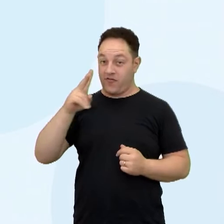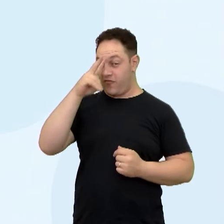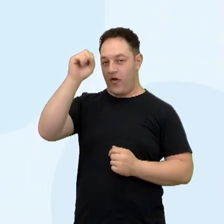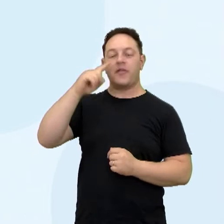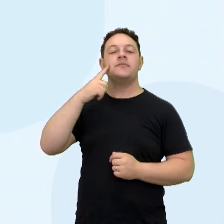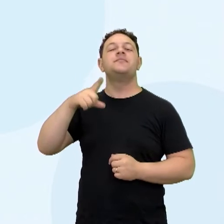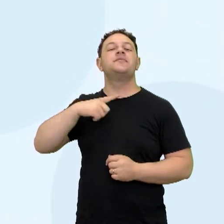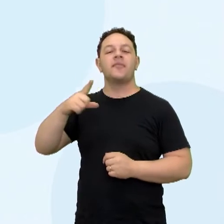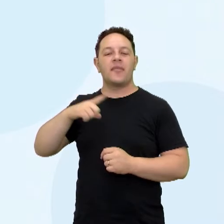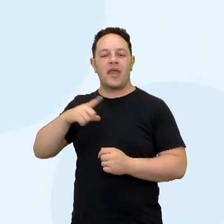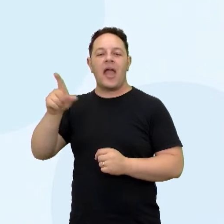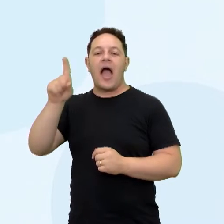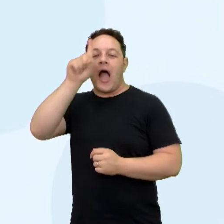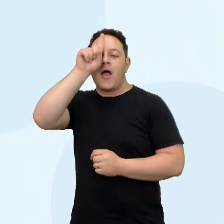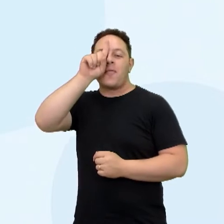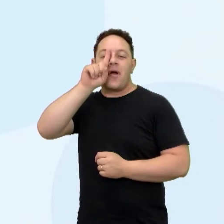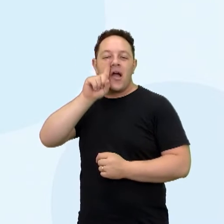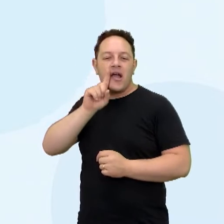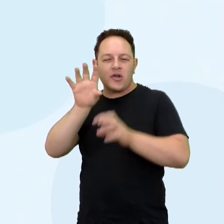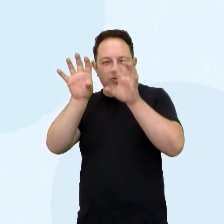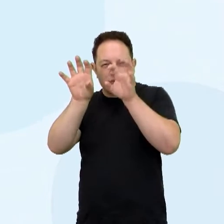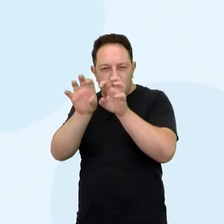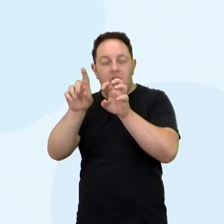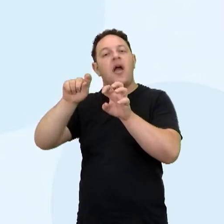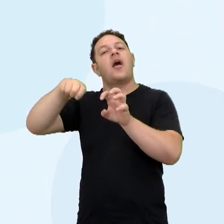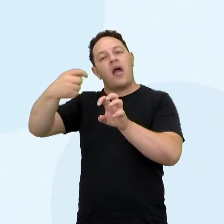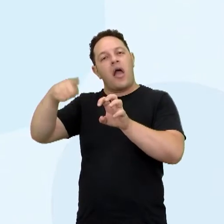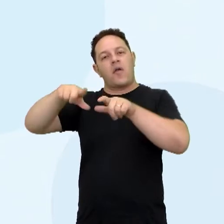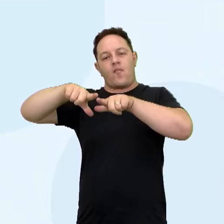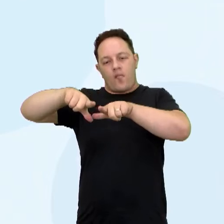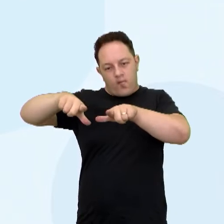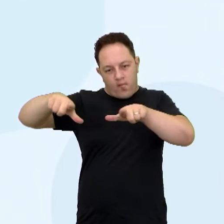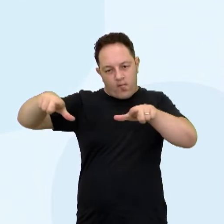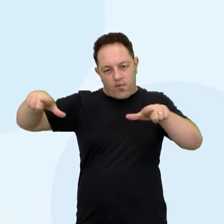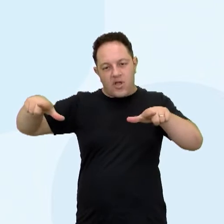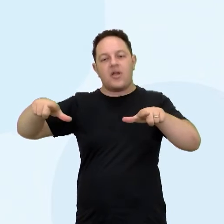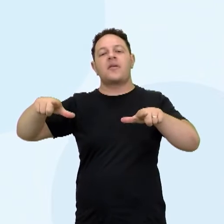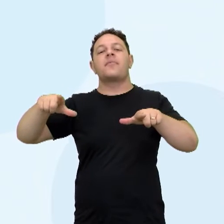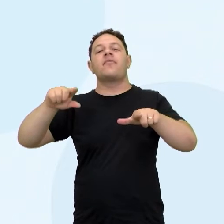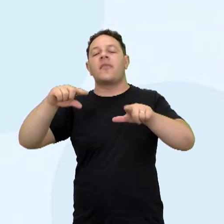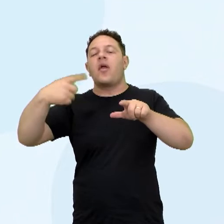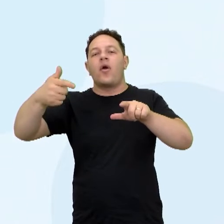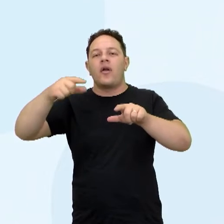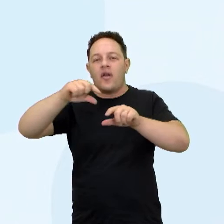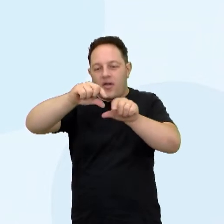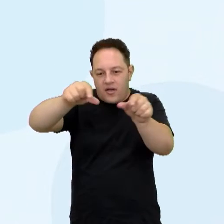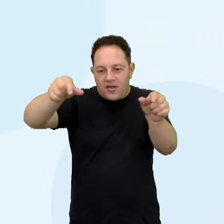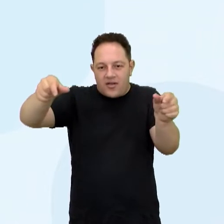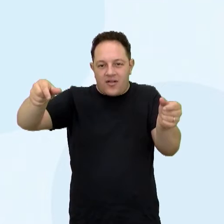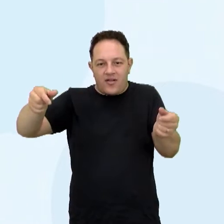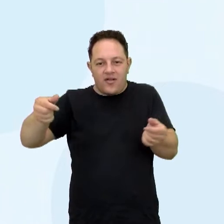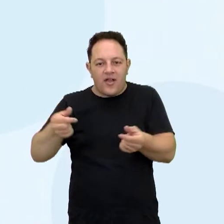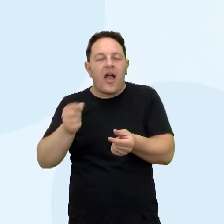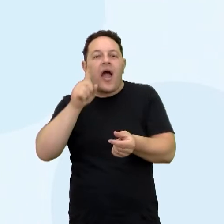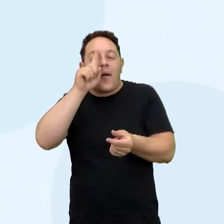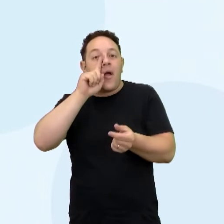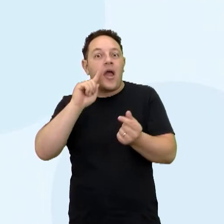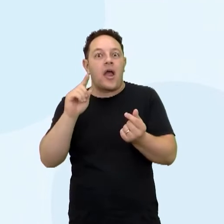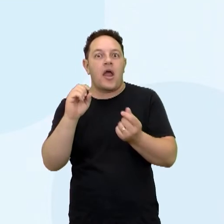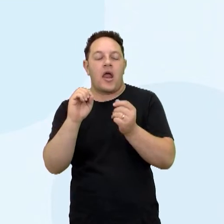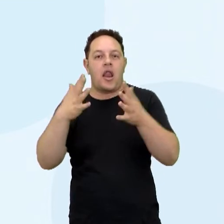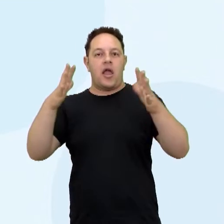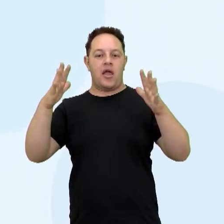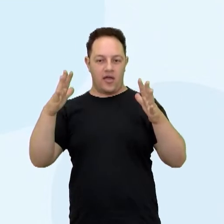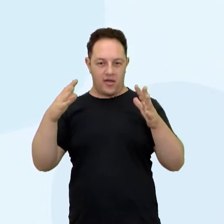lá o deserto, né, que está no amarelo mais escurinho aí, né, o semiárido, que é uma faixa de transição na relação aí que se